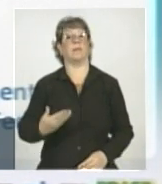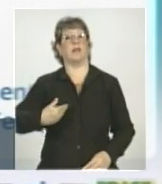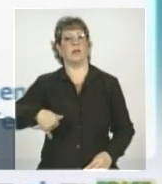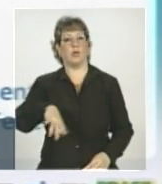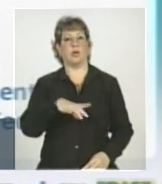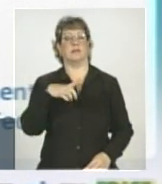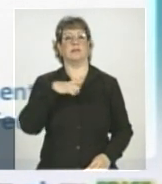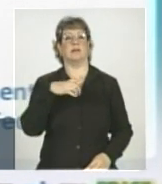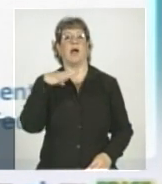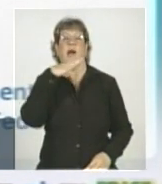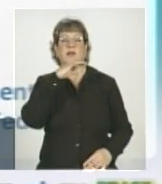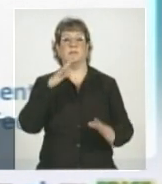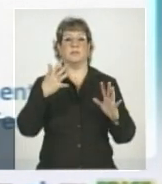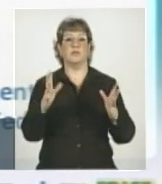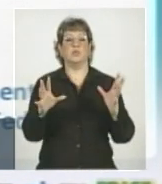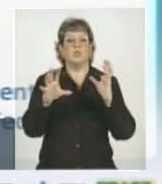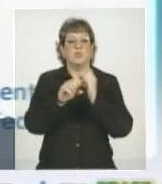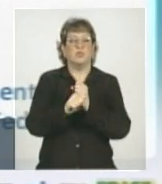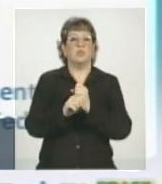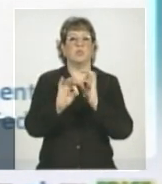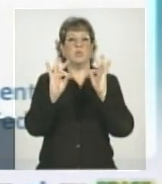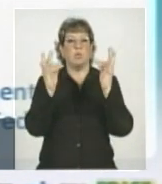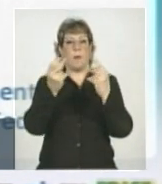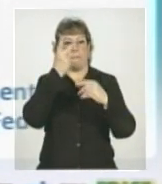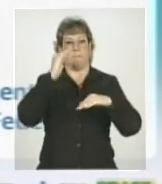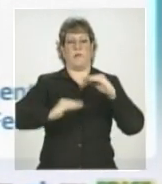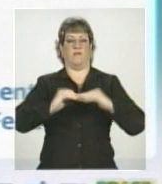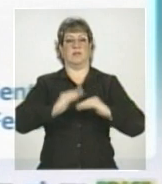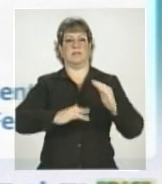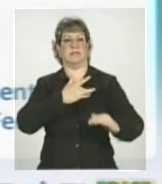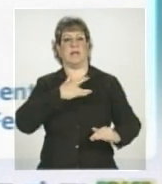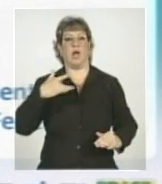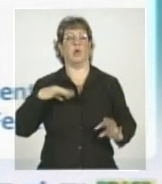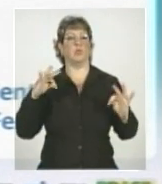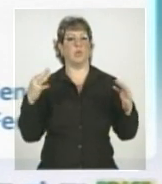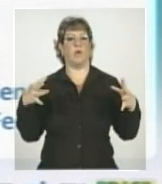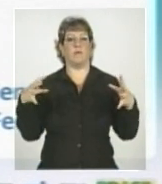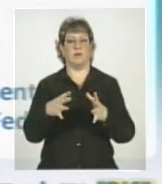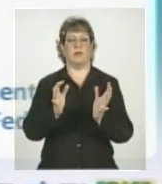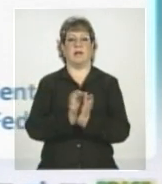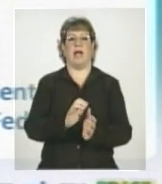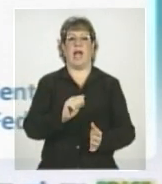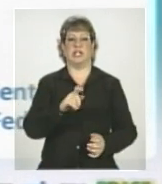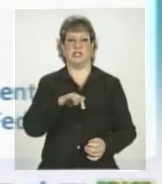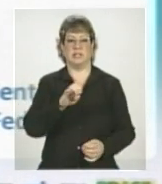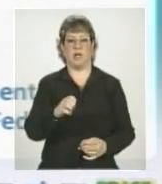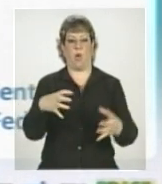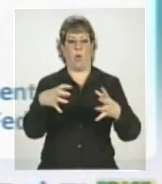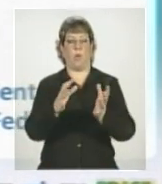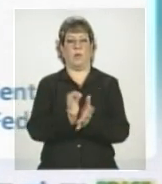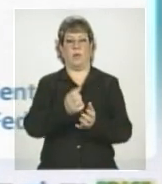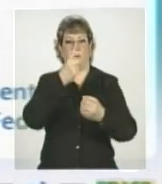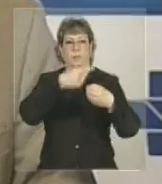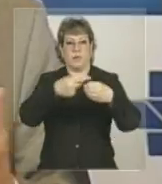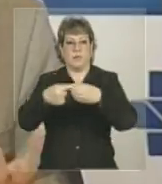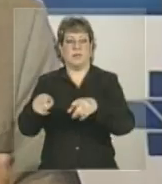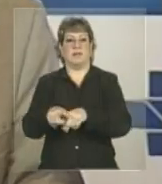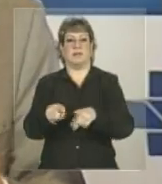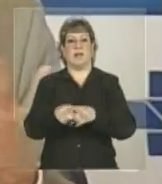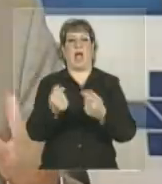gente estima, né, juntando todos os profissionais de saúde, porque aí todo se envolve, do agente comunitário de saúde, auxiliar de